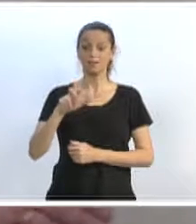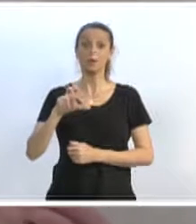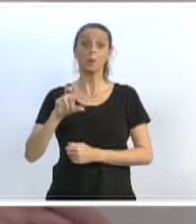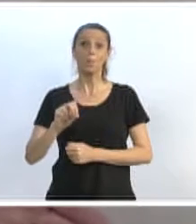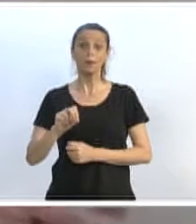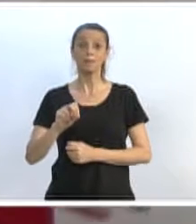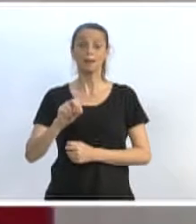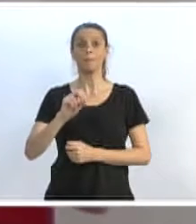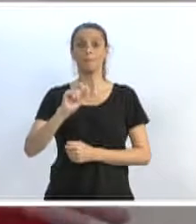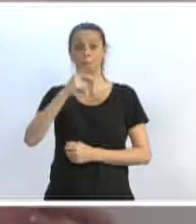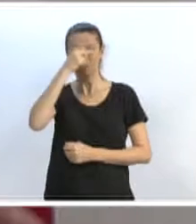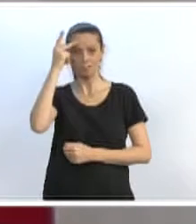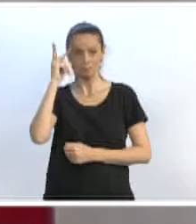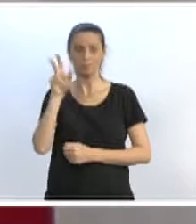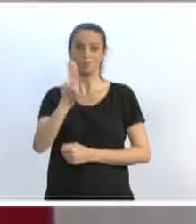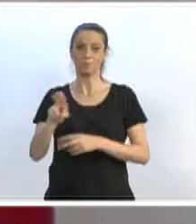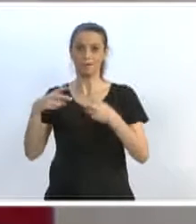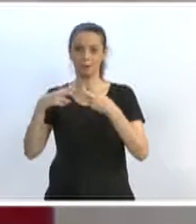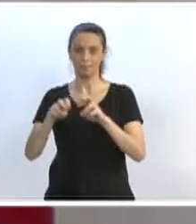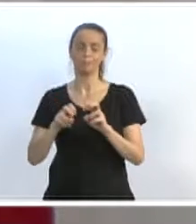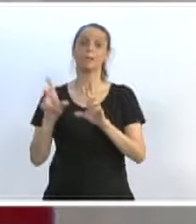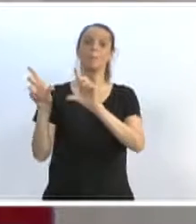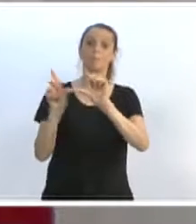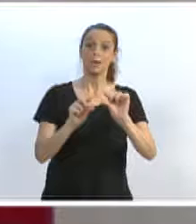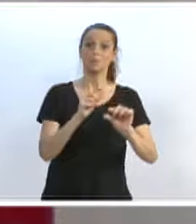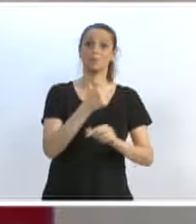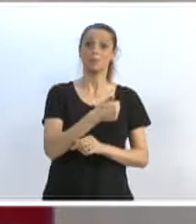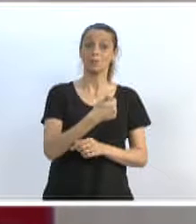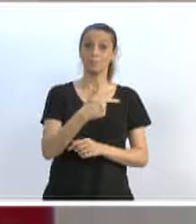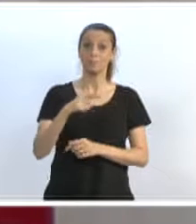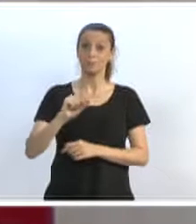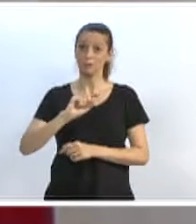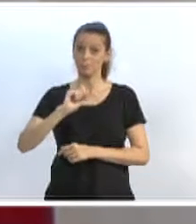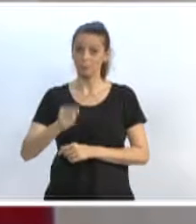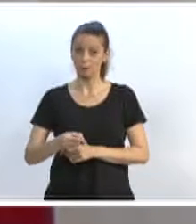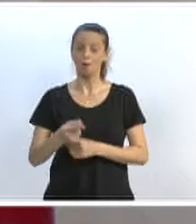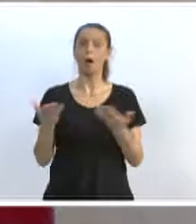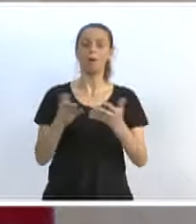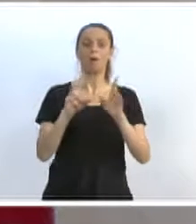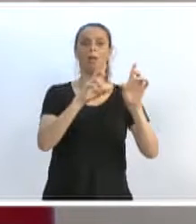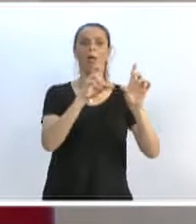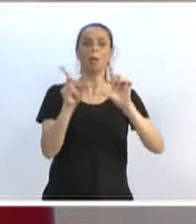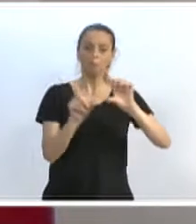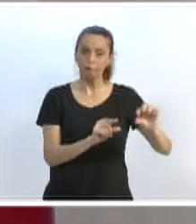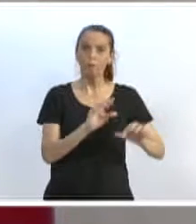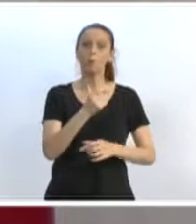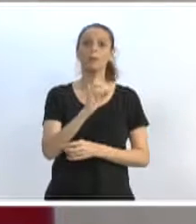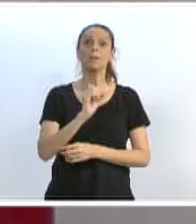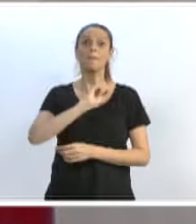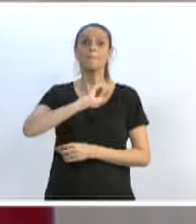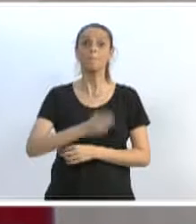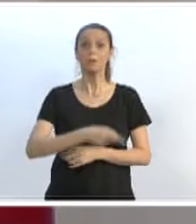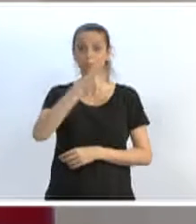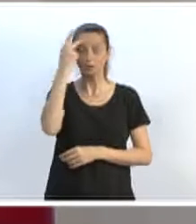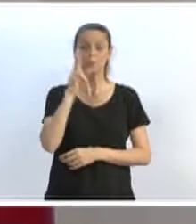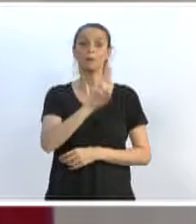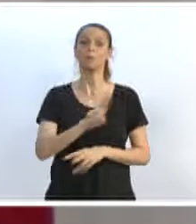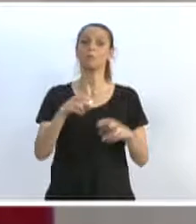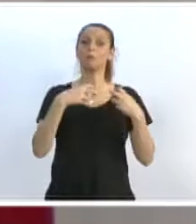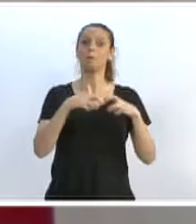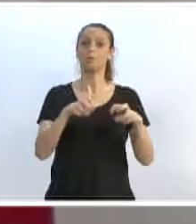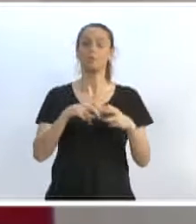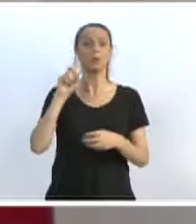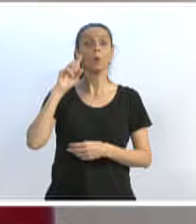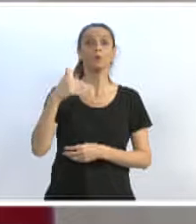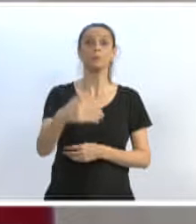passou para 120, agora estamos com menos de 80 mil usuários do transporte coletivo dia no nosso